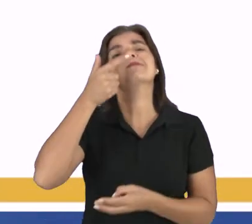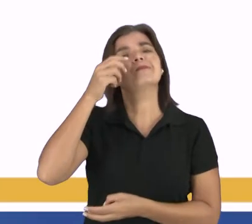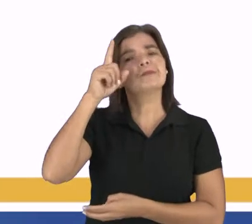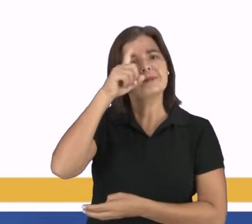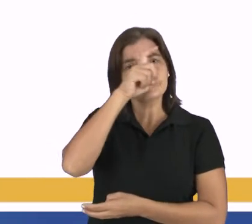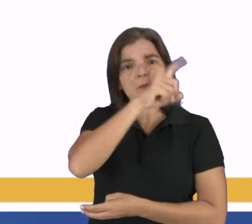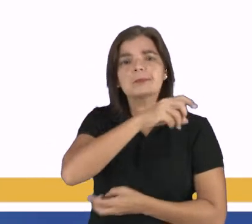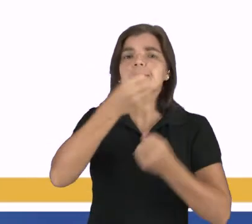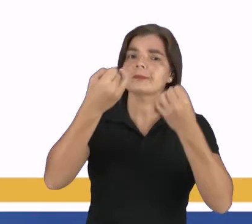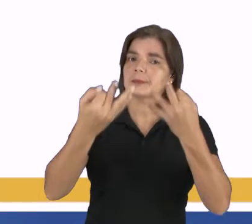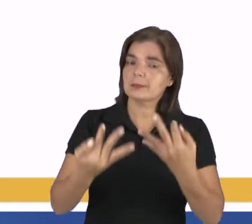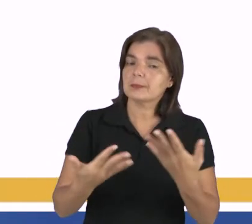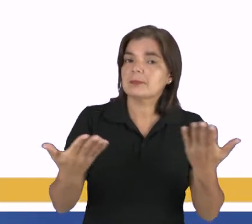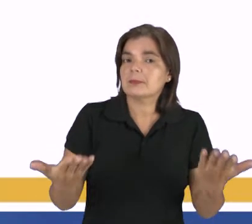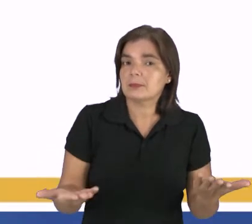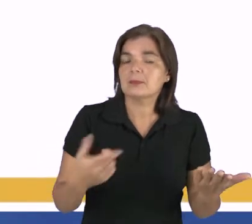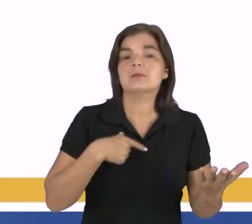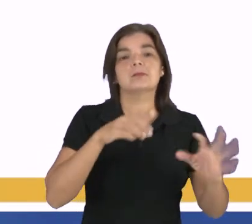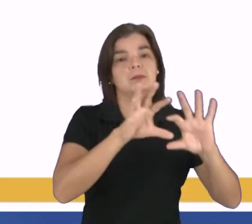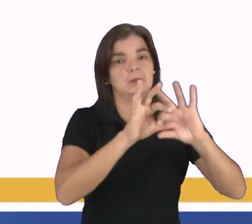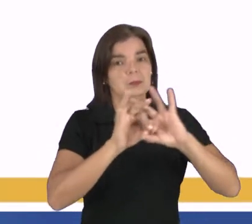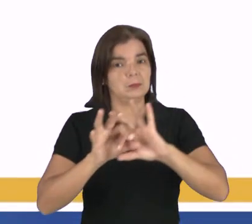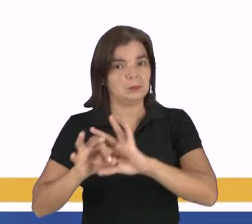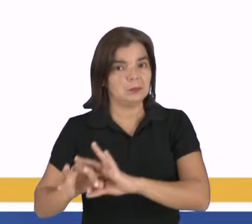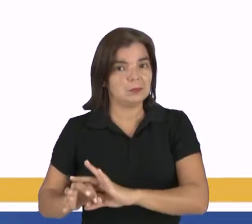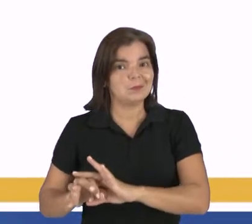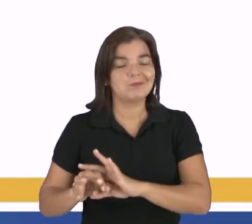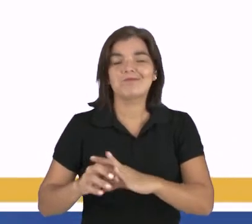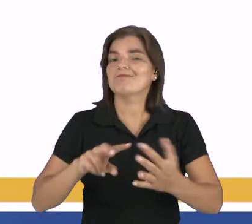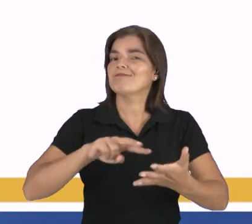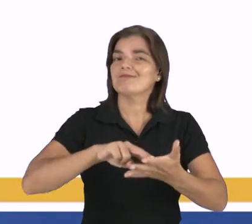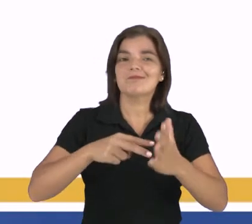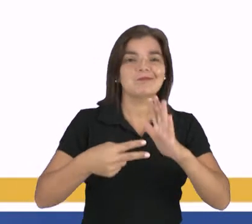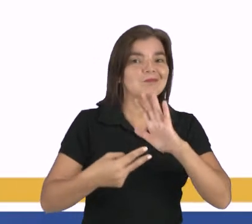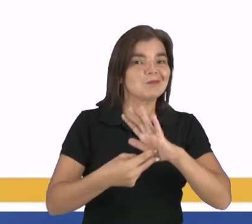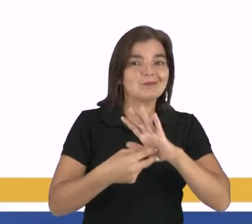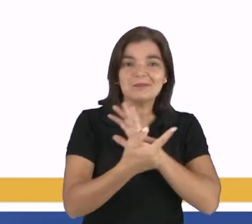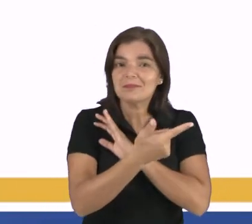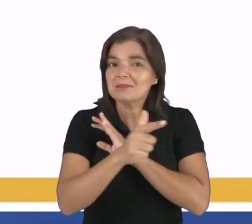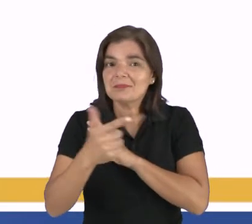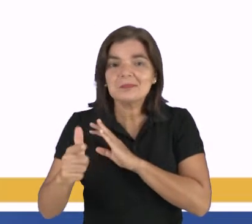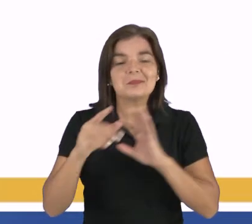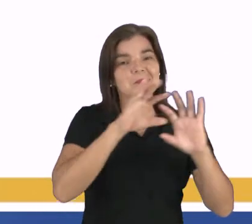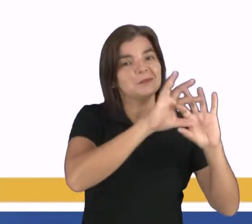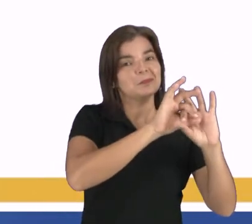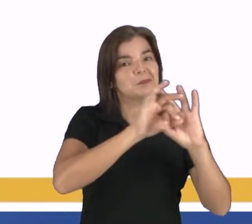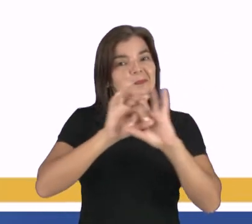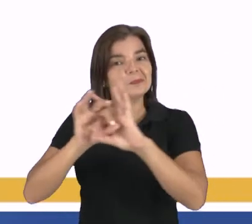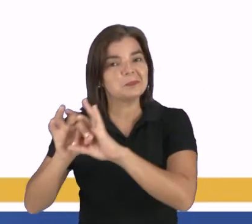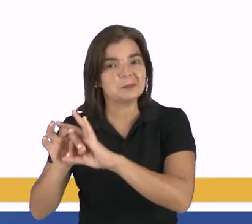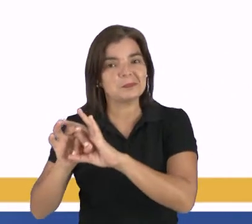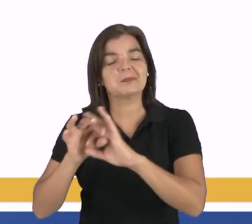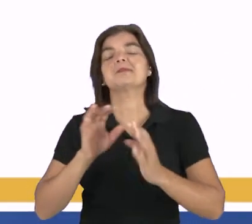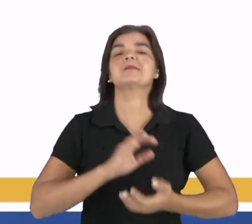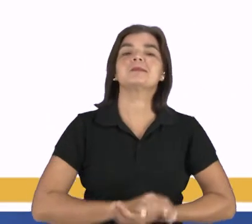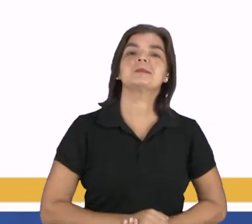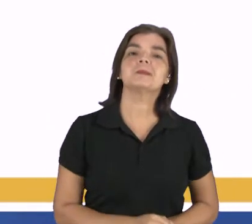né? Embora ele tenha coesão, não tem coerência, ou seja,